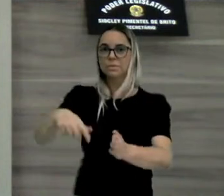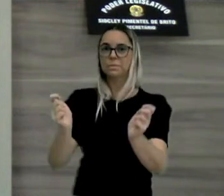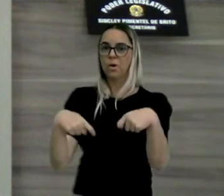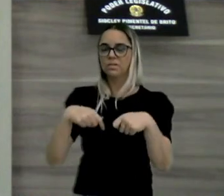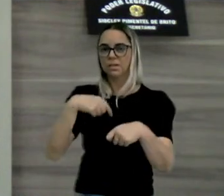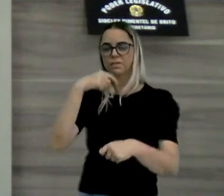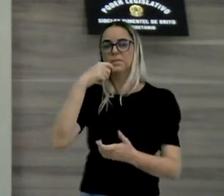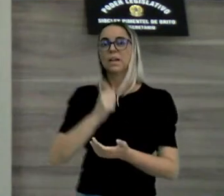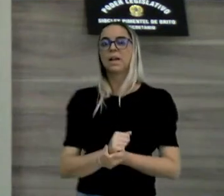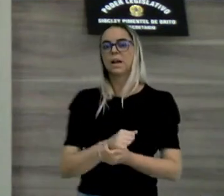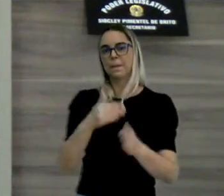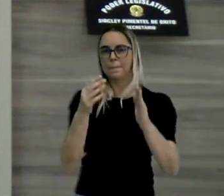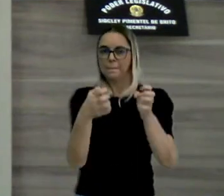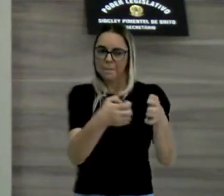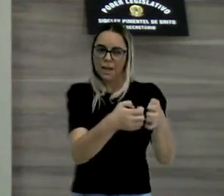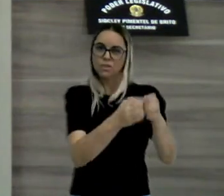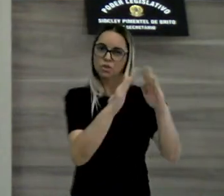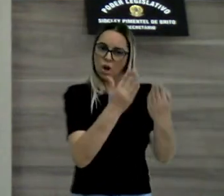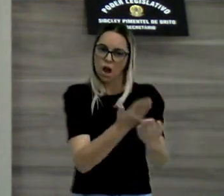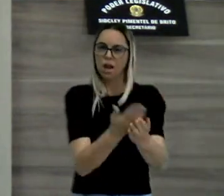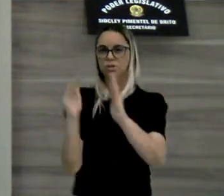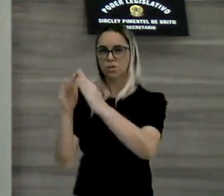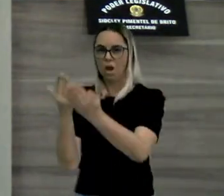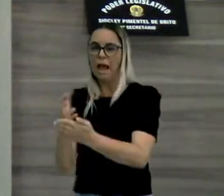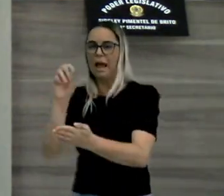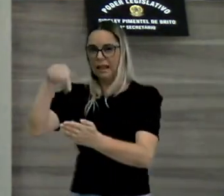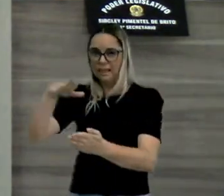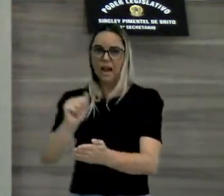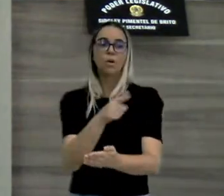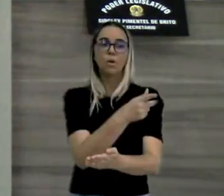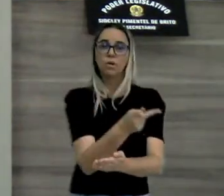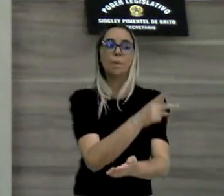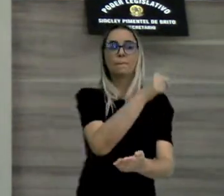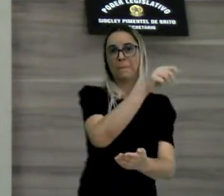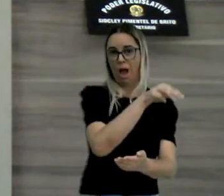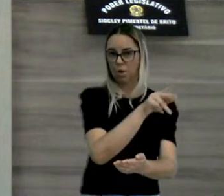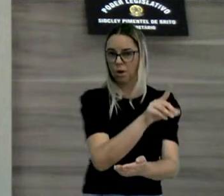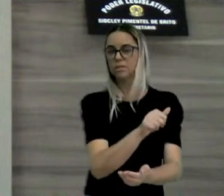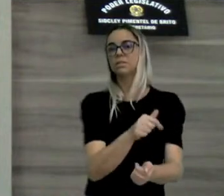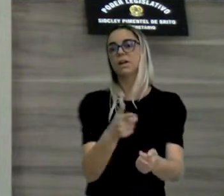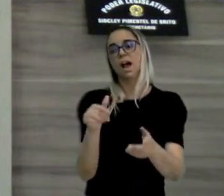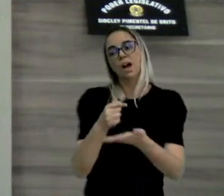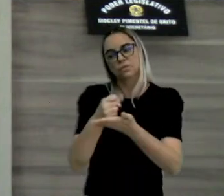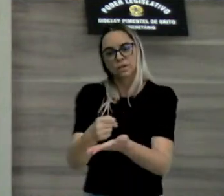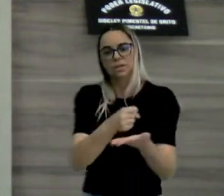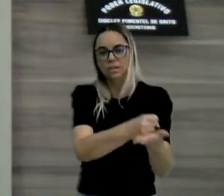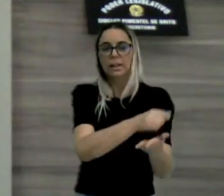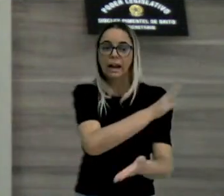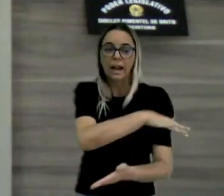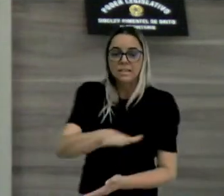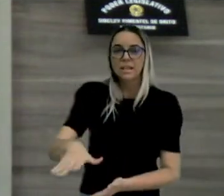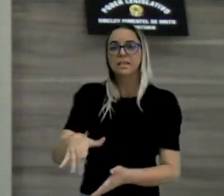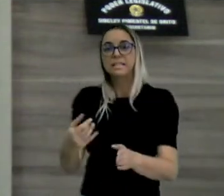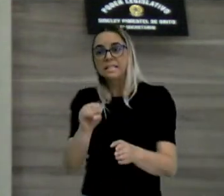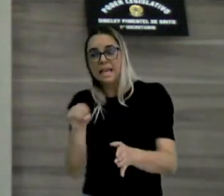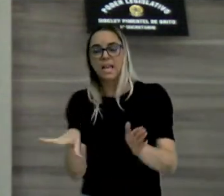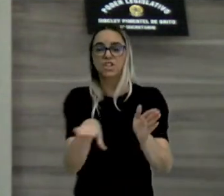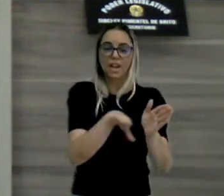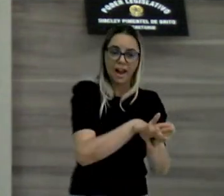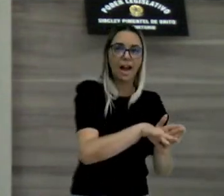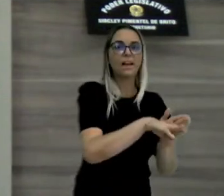de Faria Júnior e que disponibilizem uma guarda municipal para auxiliar as crianças nos horários de entrada e saída destas